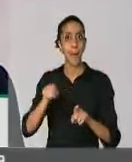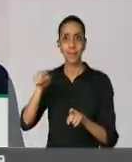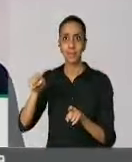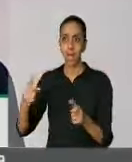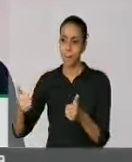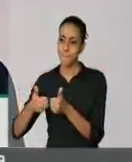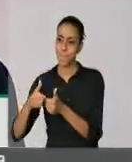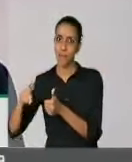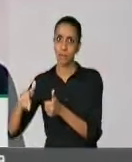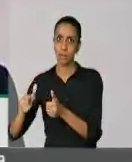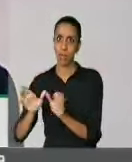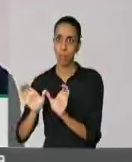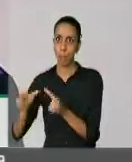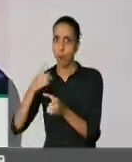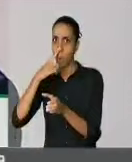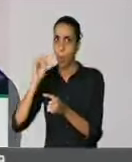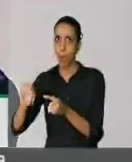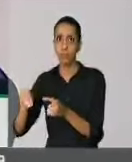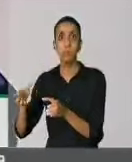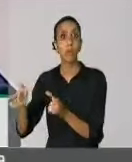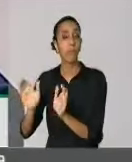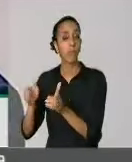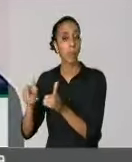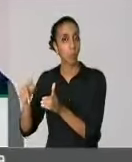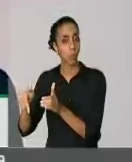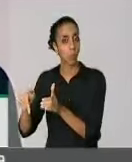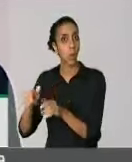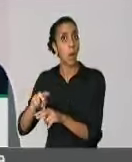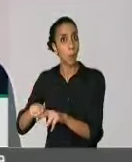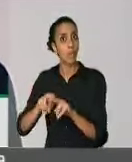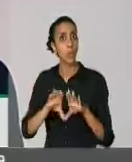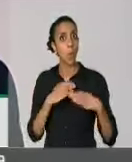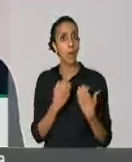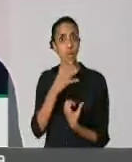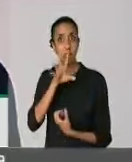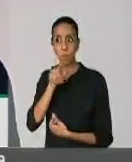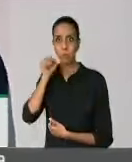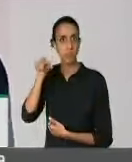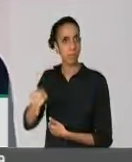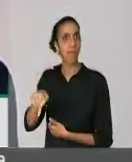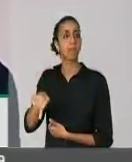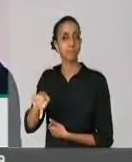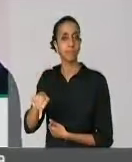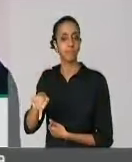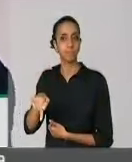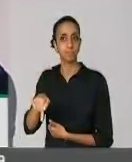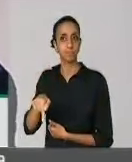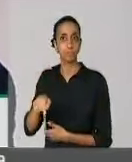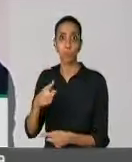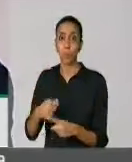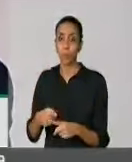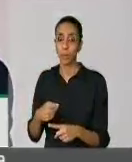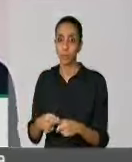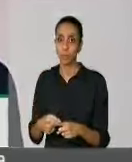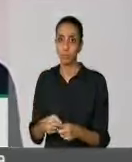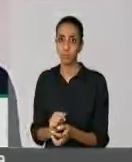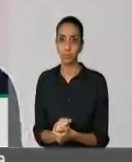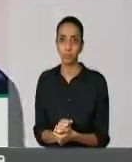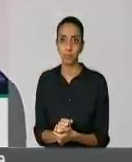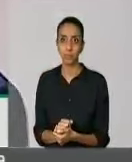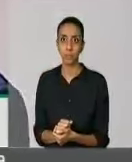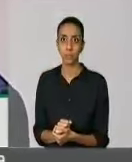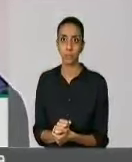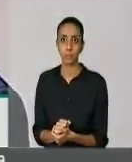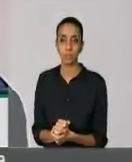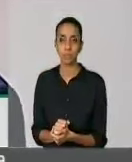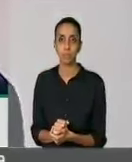presidente tem como tem sido a denúncia da comunidade como o pagamento que o prefeito tá fazendo a